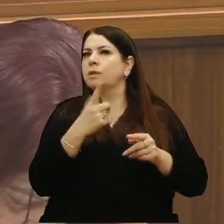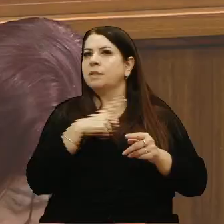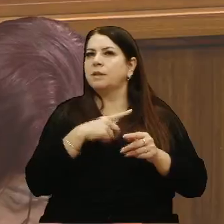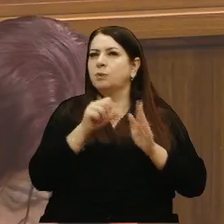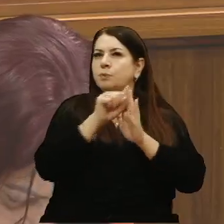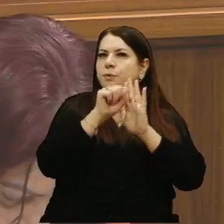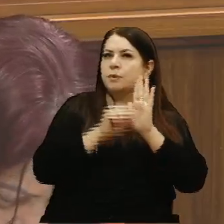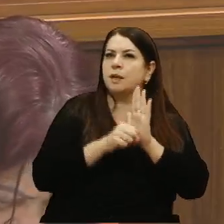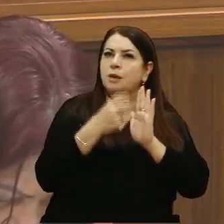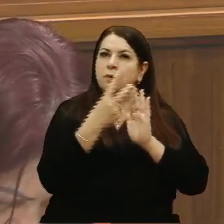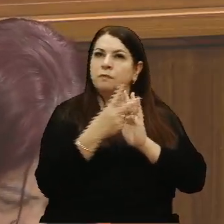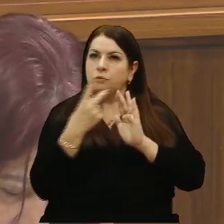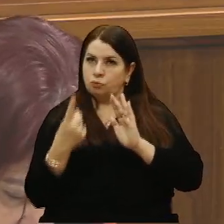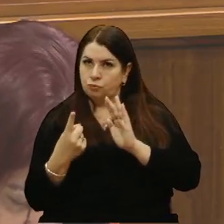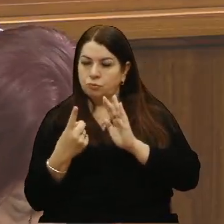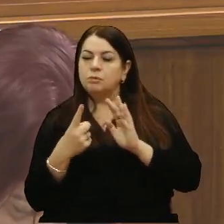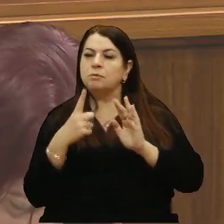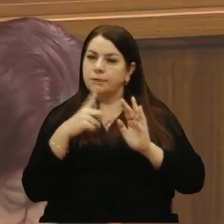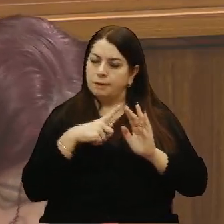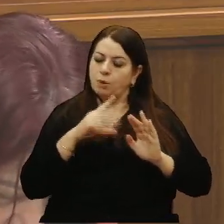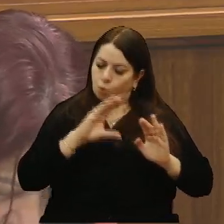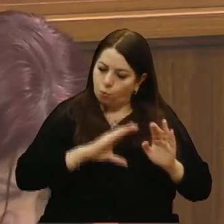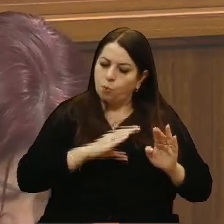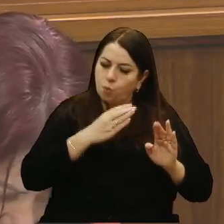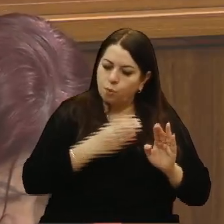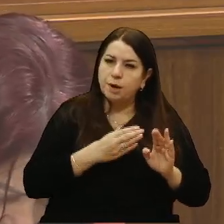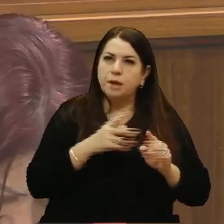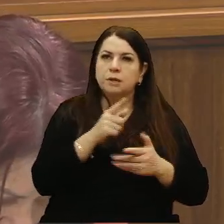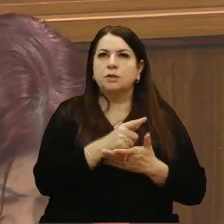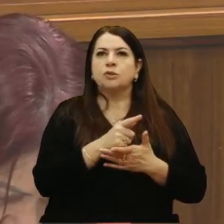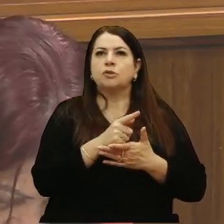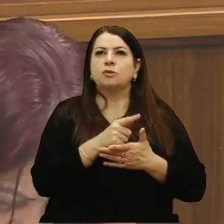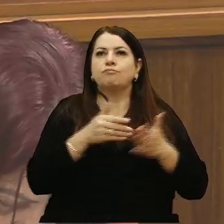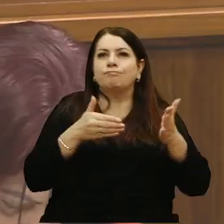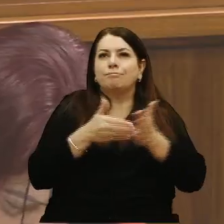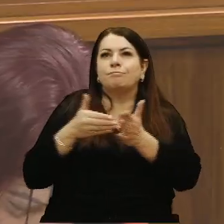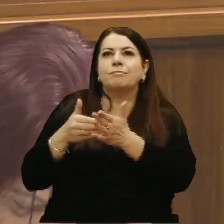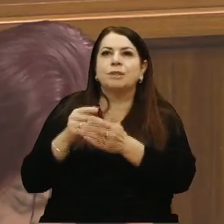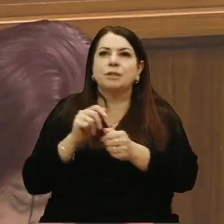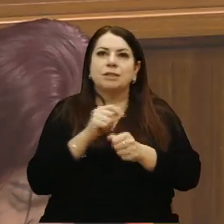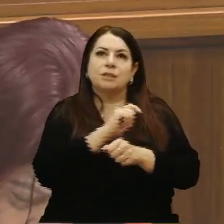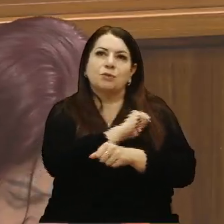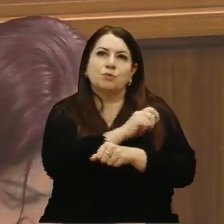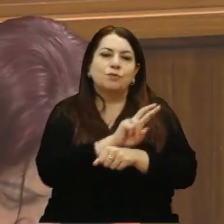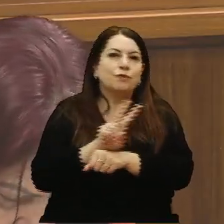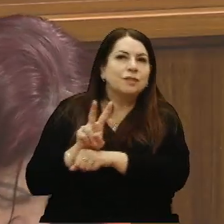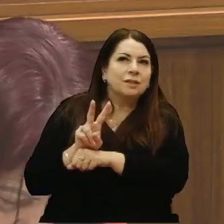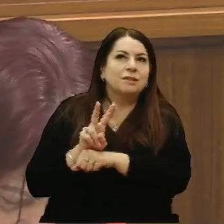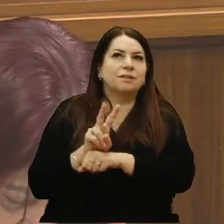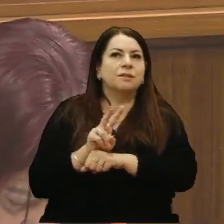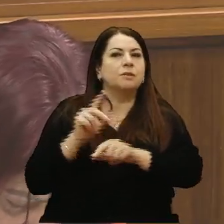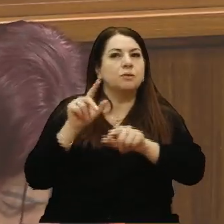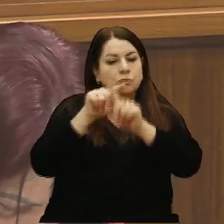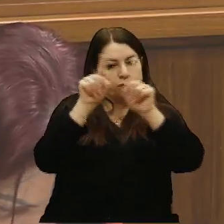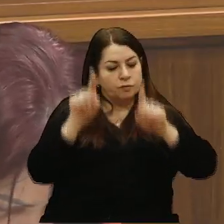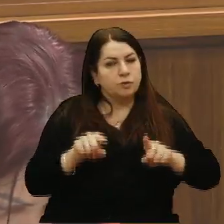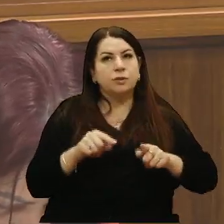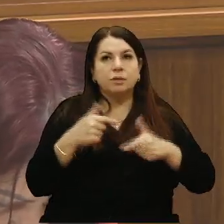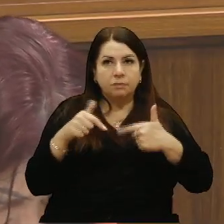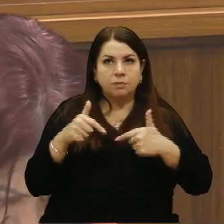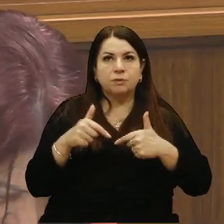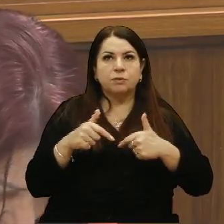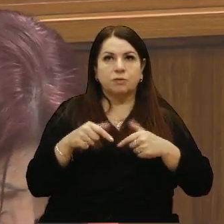século XXI, ainda têm coragem de impedir a fiscalização de um trabalhador, de